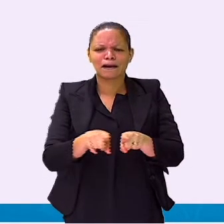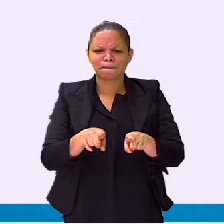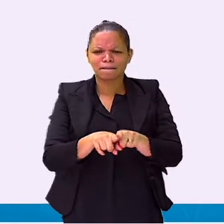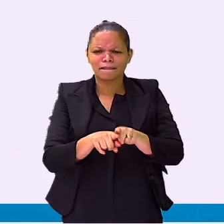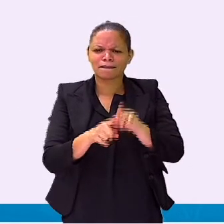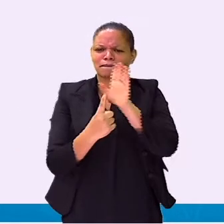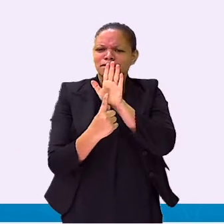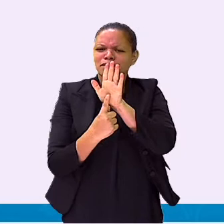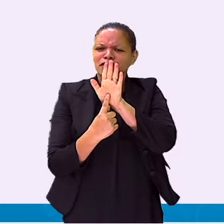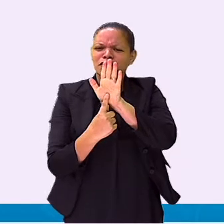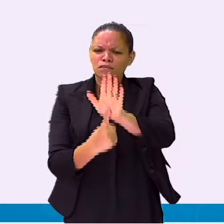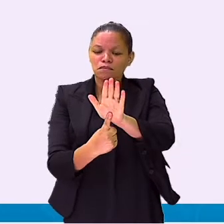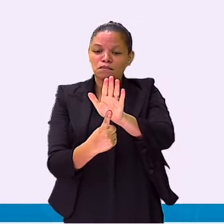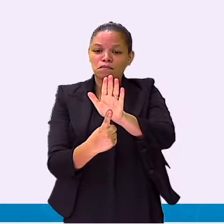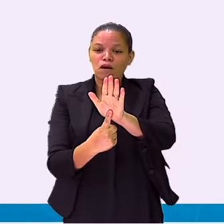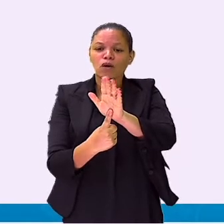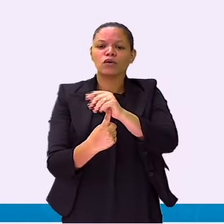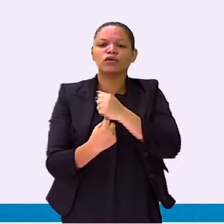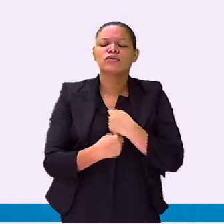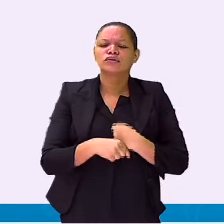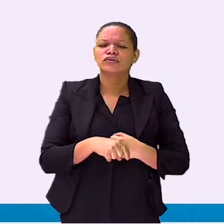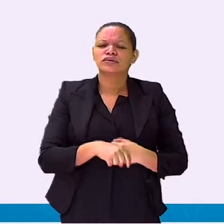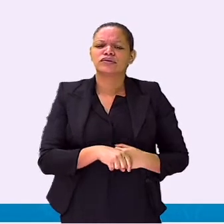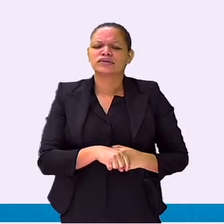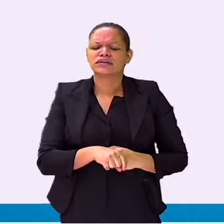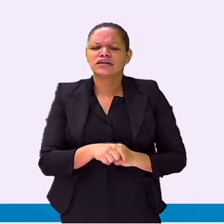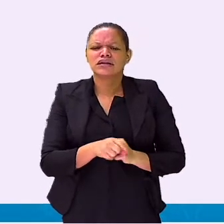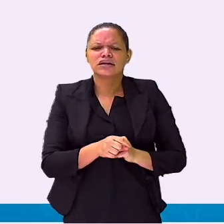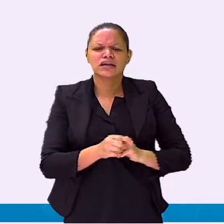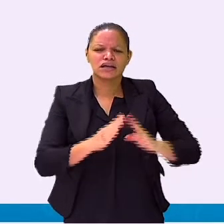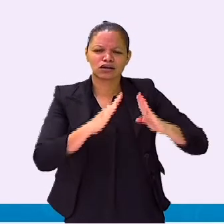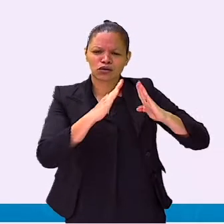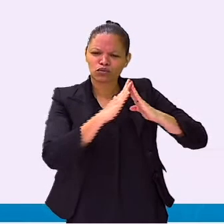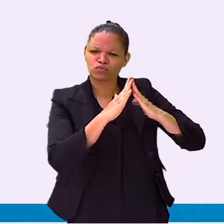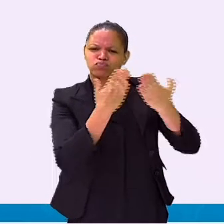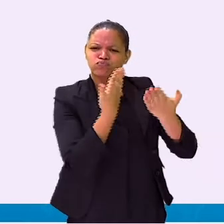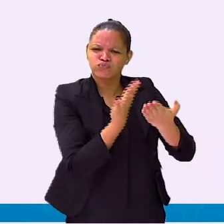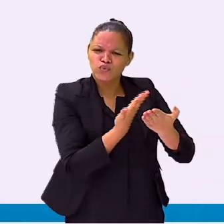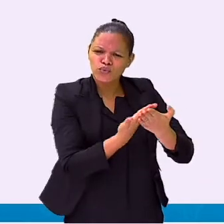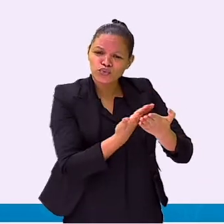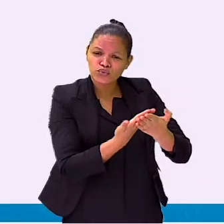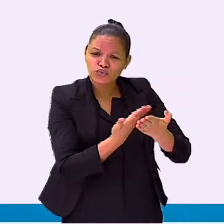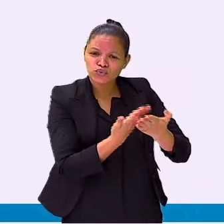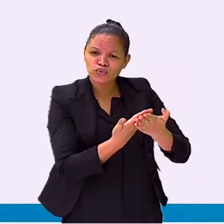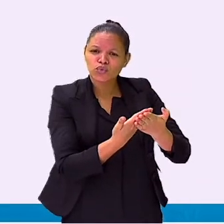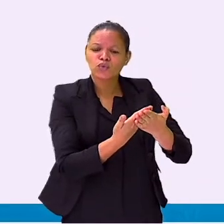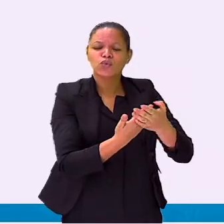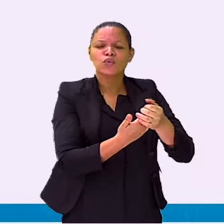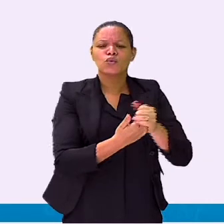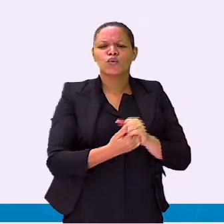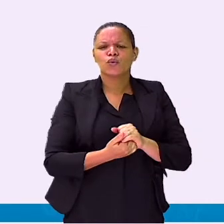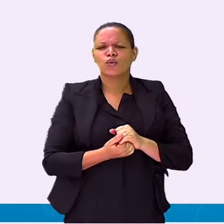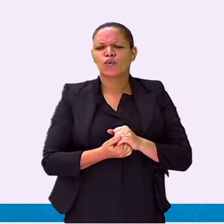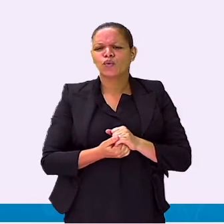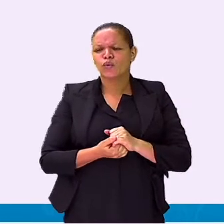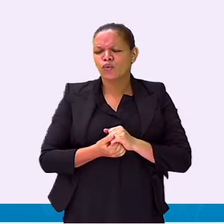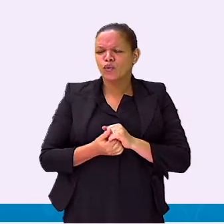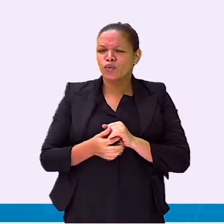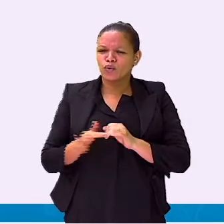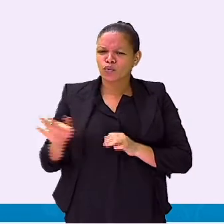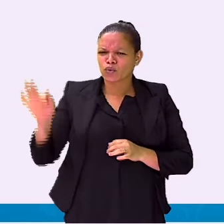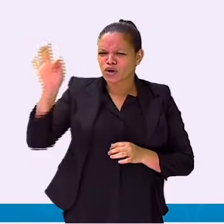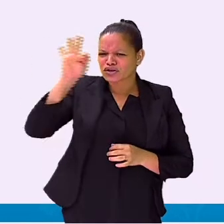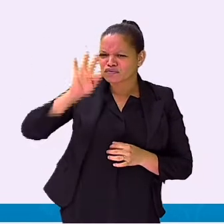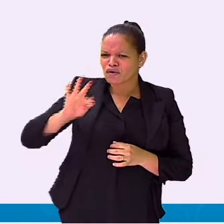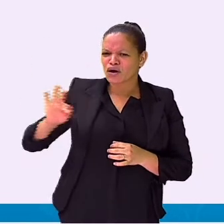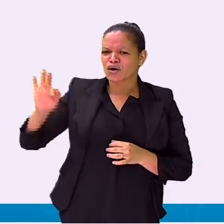demonstra ainda a perversa desigualdade no trabalho quando se trata da formação do trabalhador.